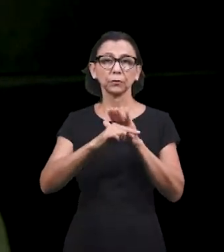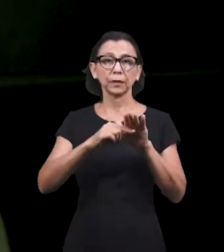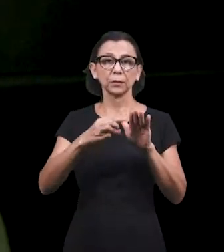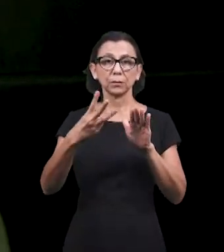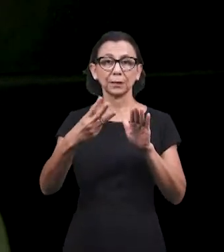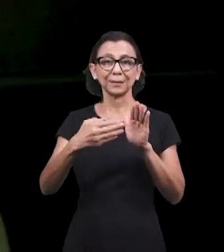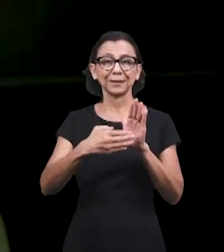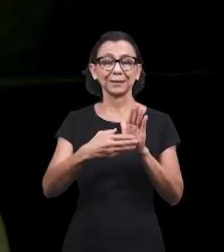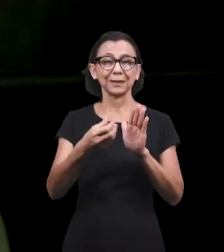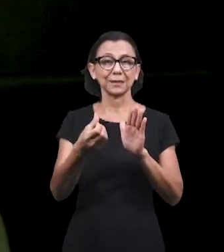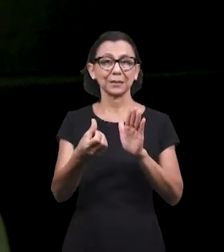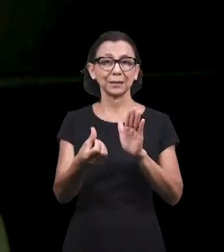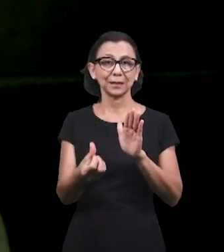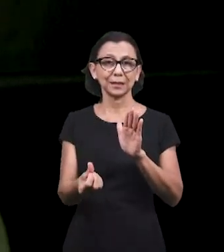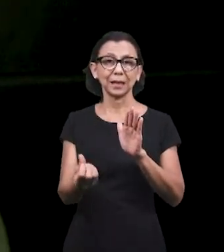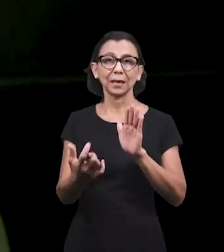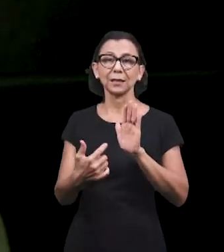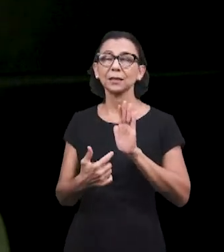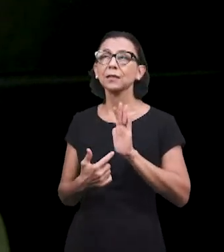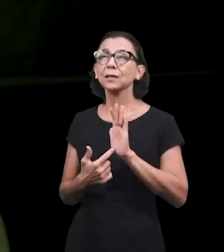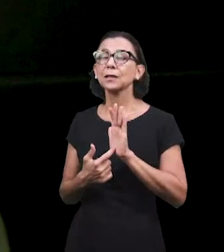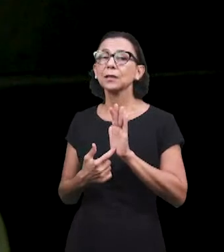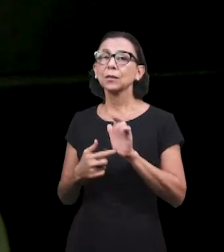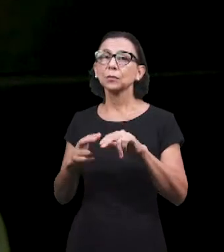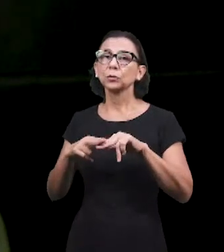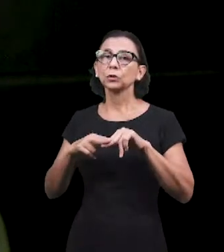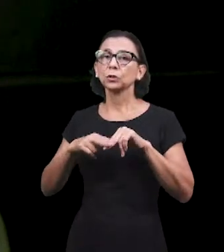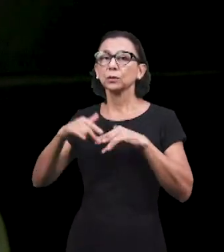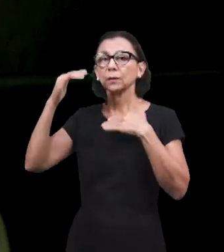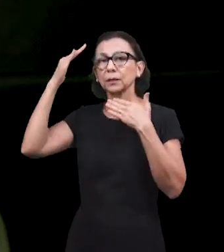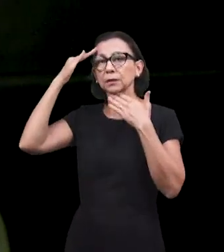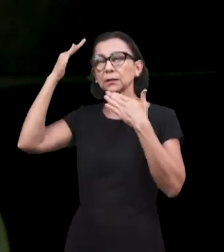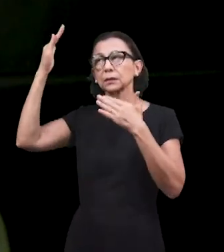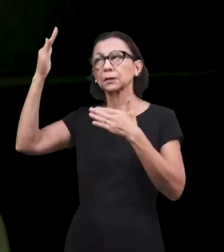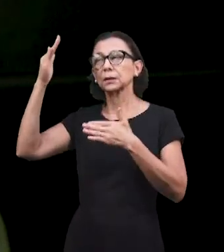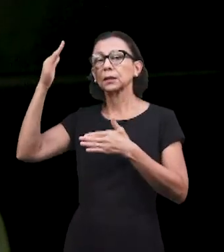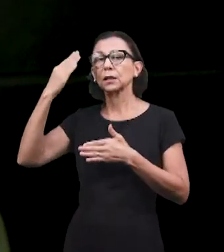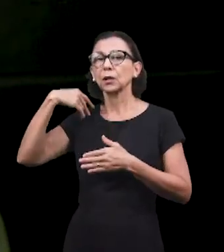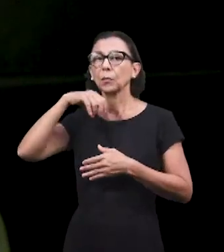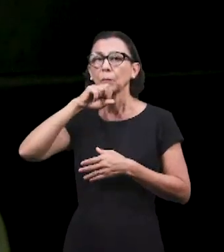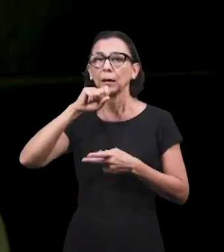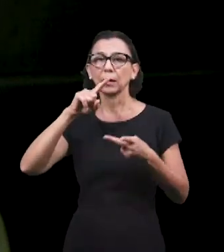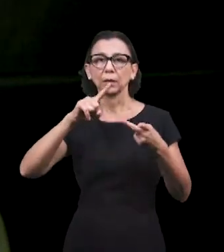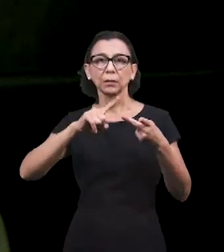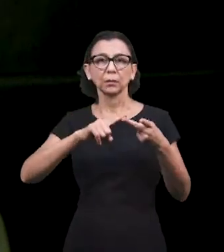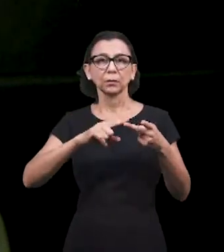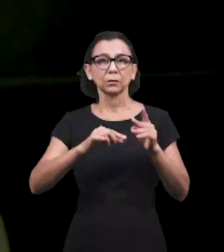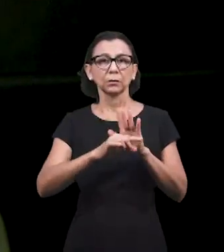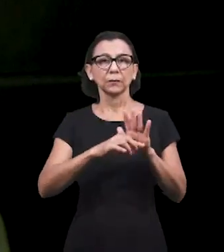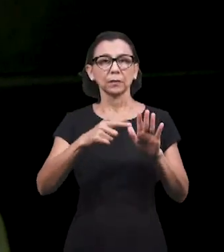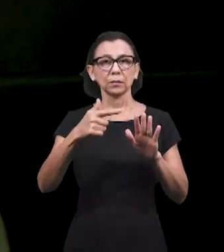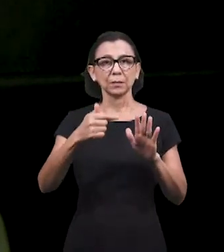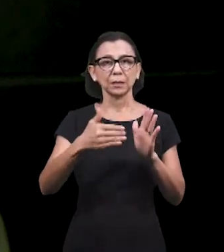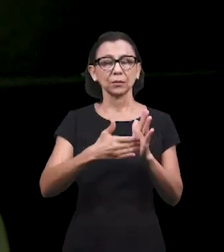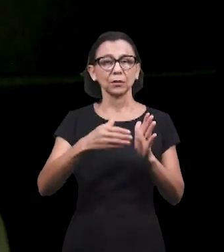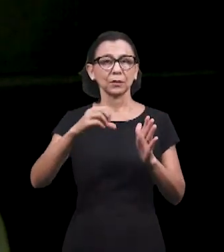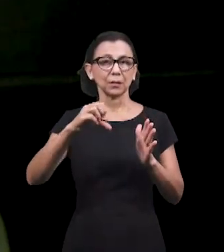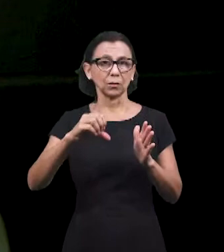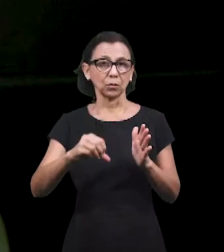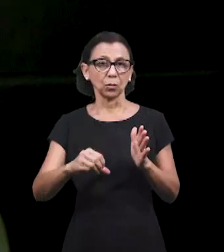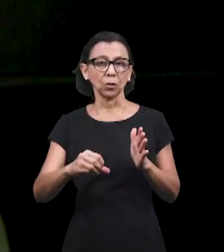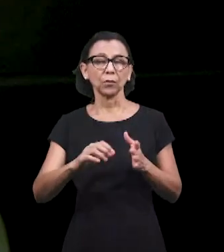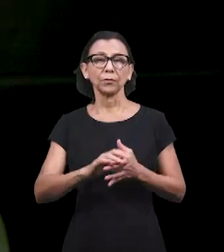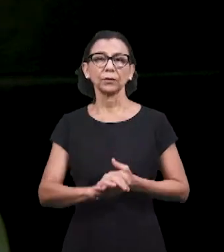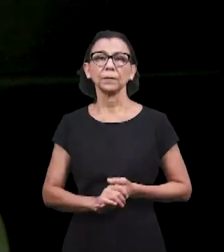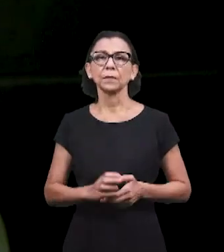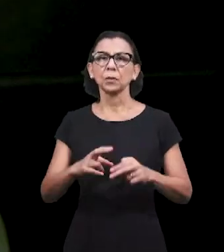6, são os motivos da gratidão da igreja ao Pai. Os motivos expostos pelo Filho, do verso 7 ao verso 9, são os motivos